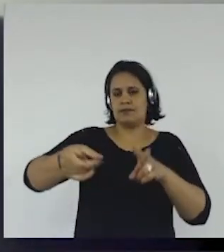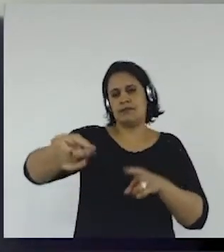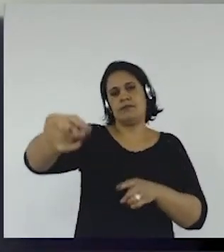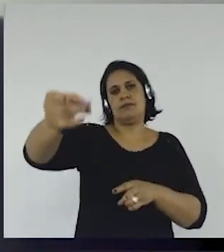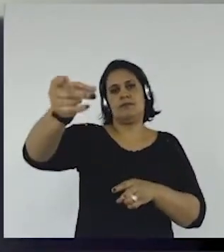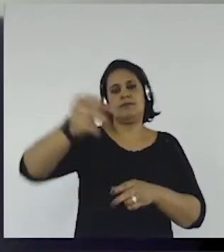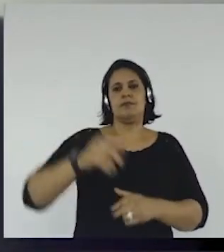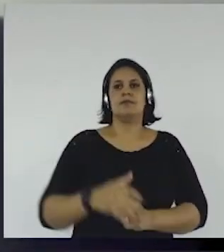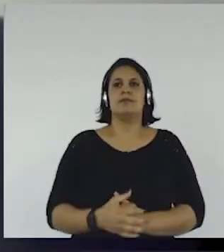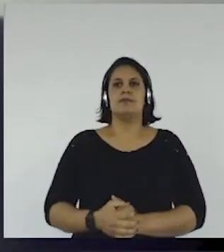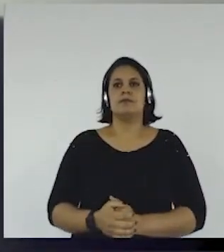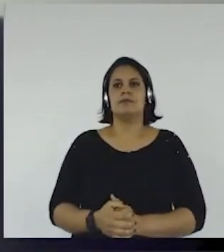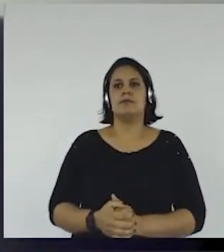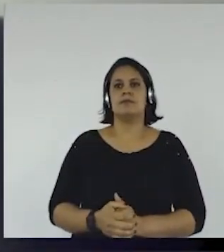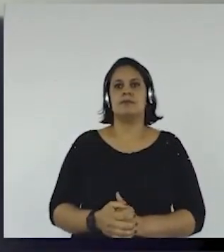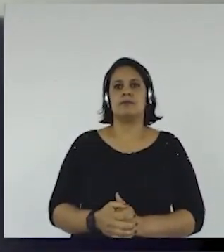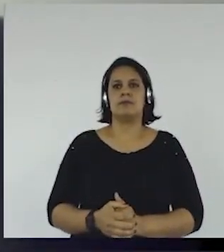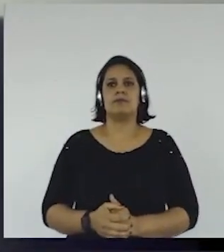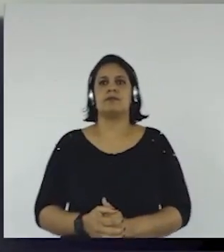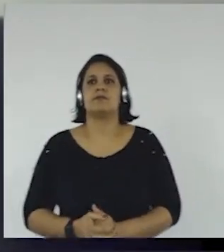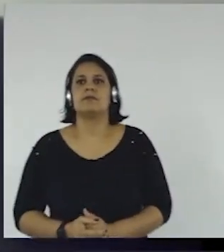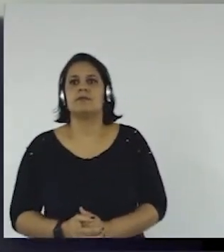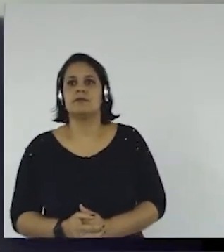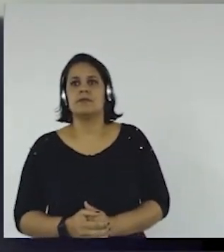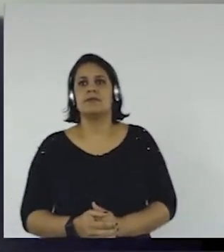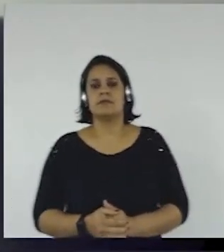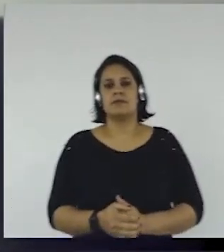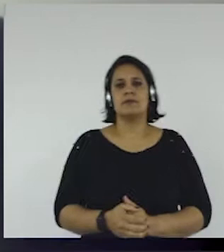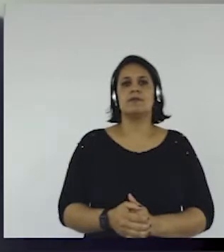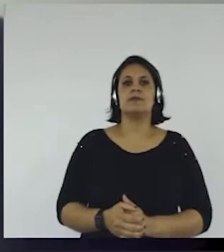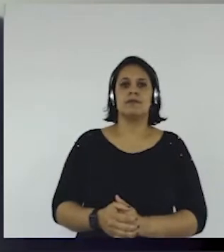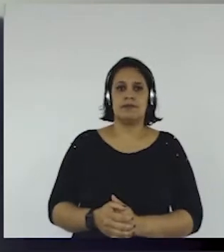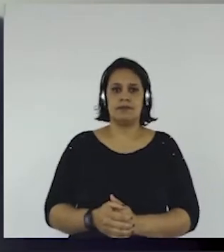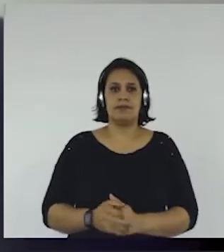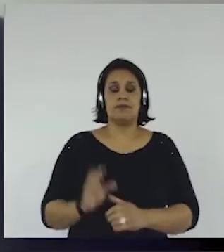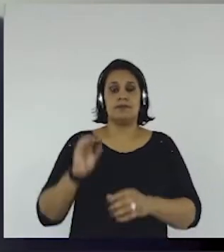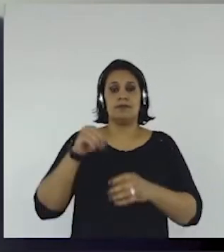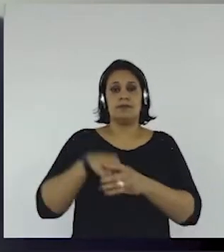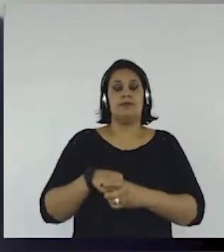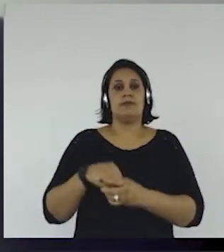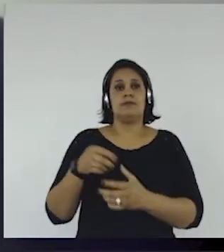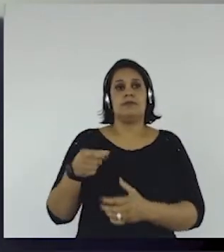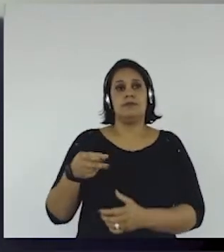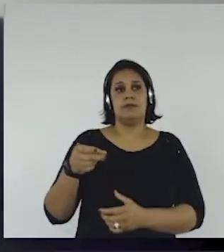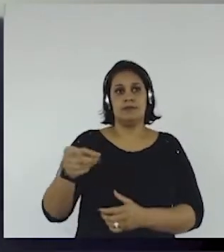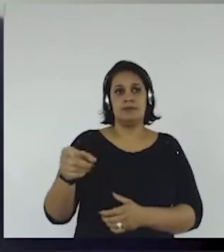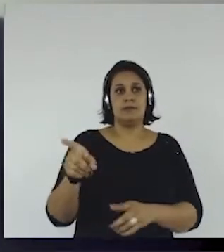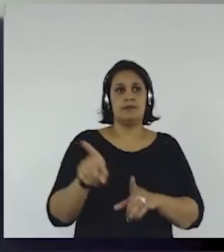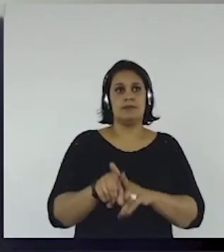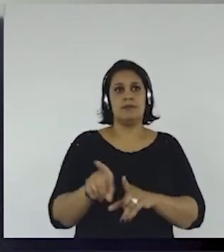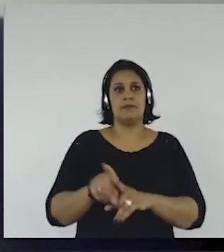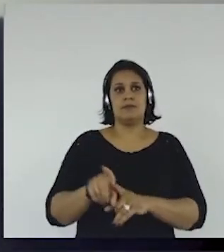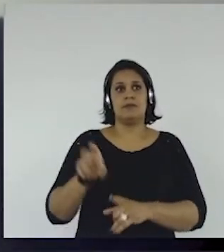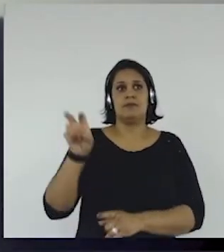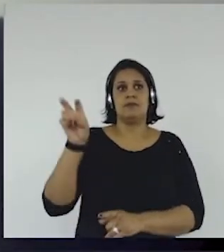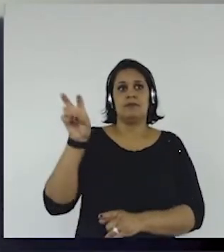Câmara. Membro efetivo do 5º Grupo de Câmaras Cíveis do Tribunal de Justiça do Rio de